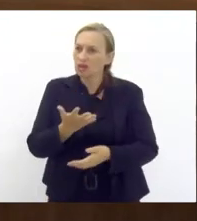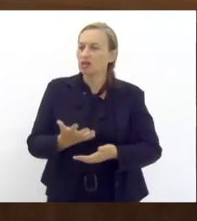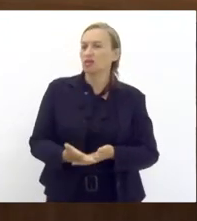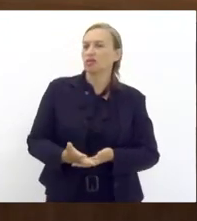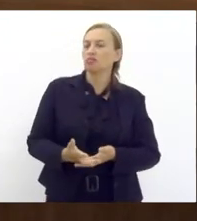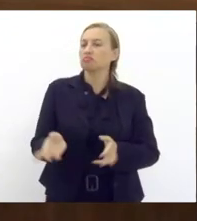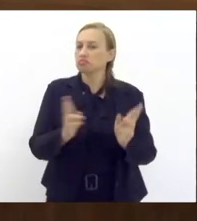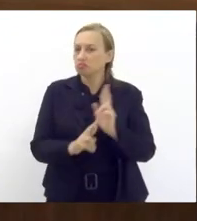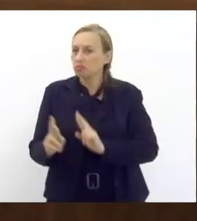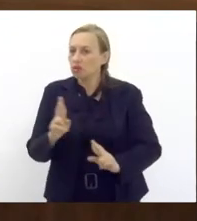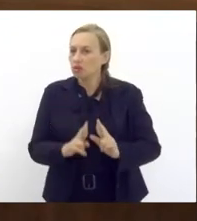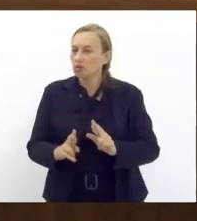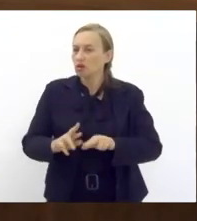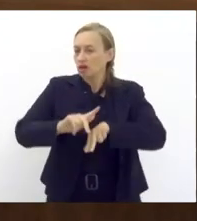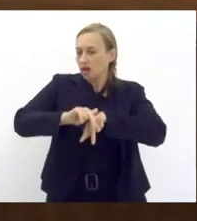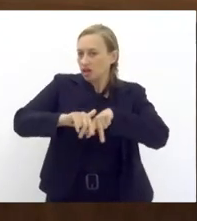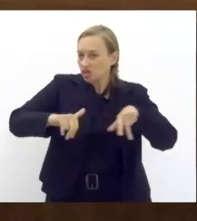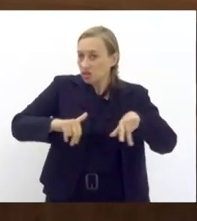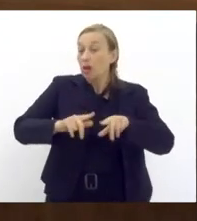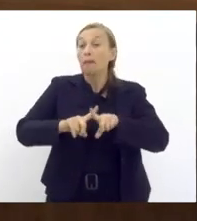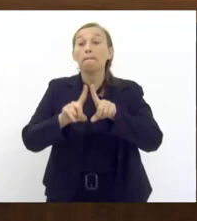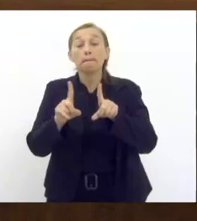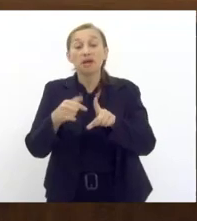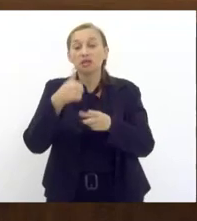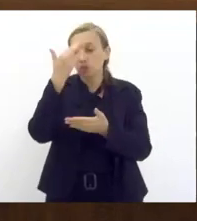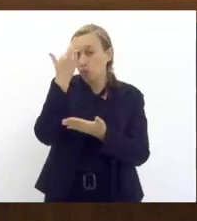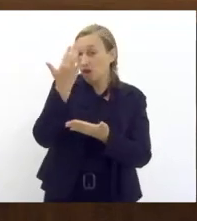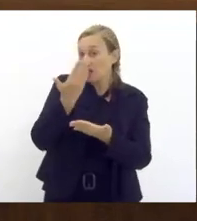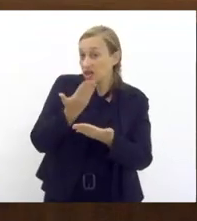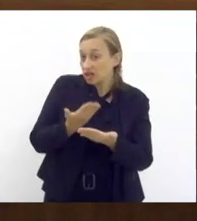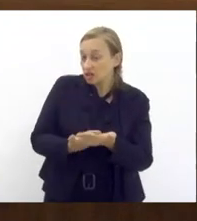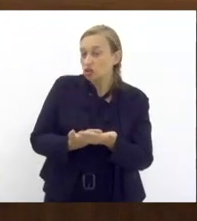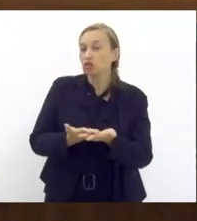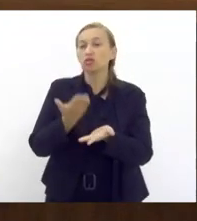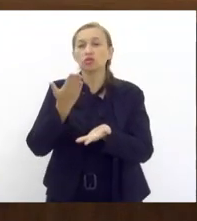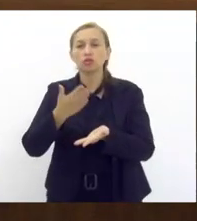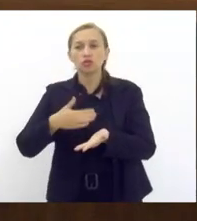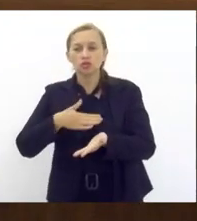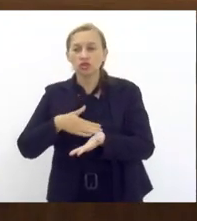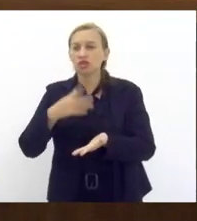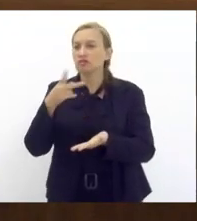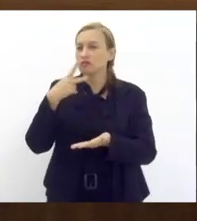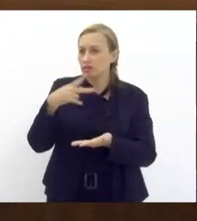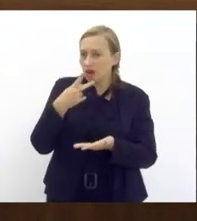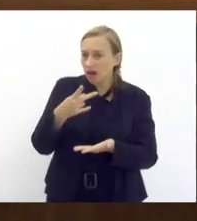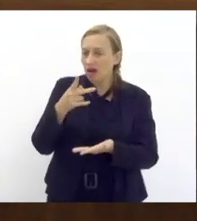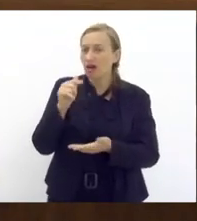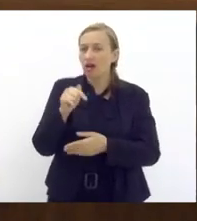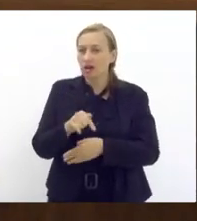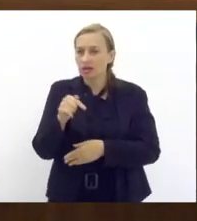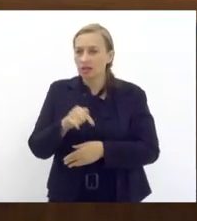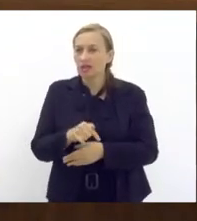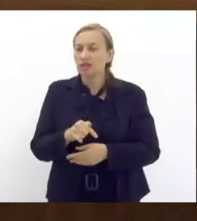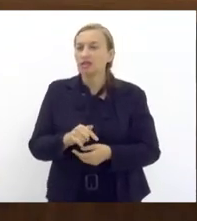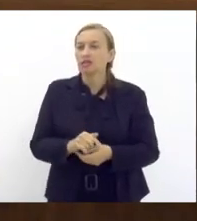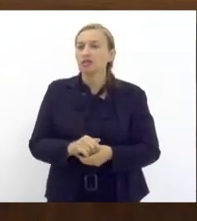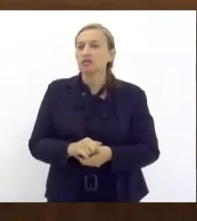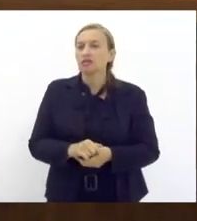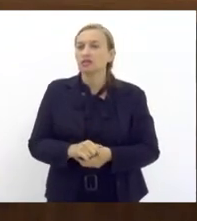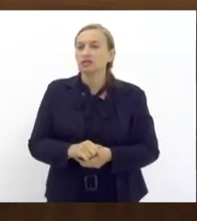preconceitos em relação ao gênero, mas eu acredito e gostaria de ressaltar isso aqui, que